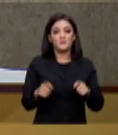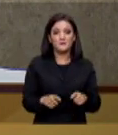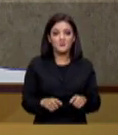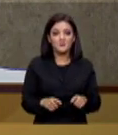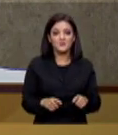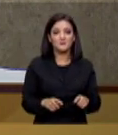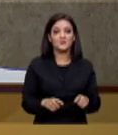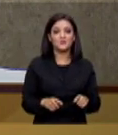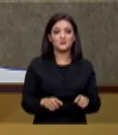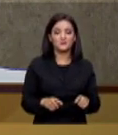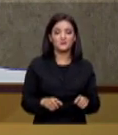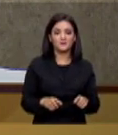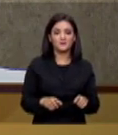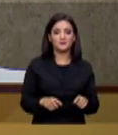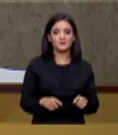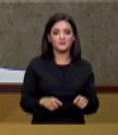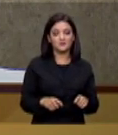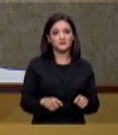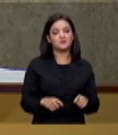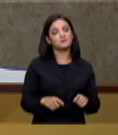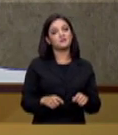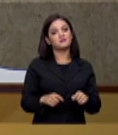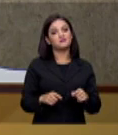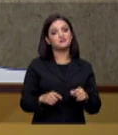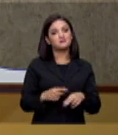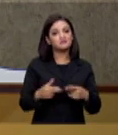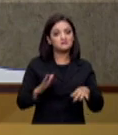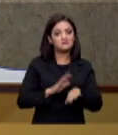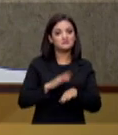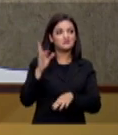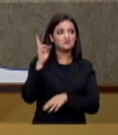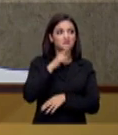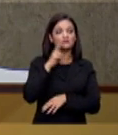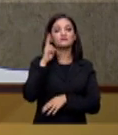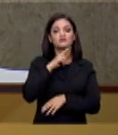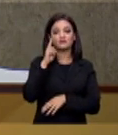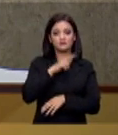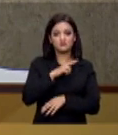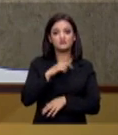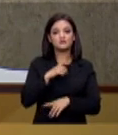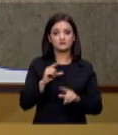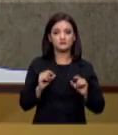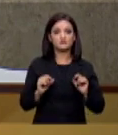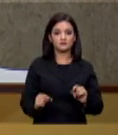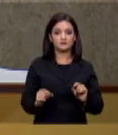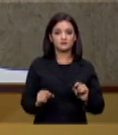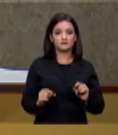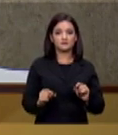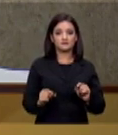de casos emergenciais. Ao julgar o paradigma da repercussão geral